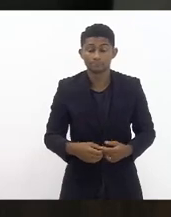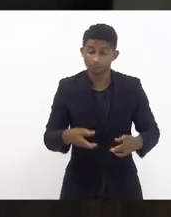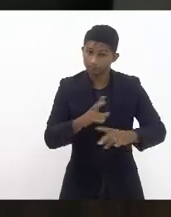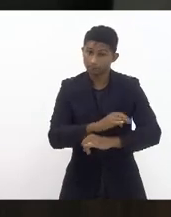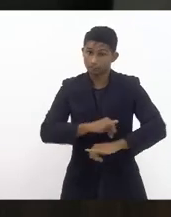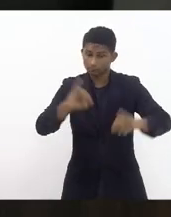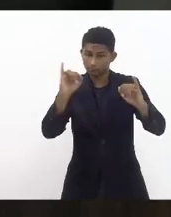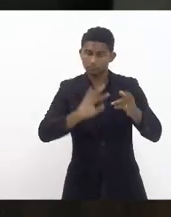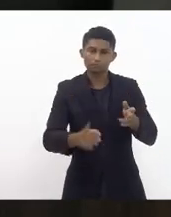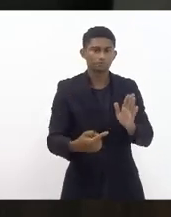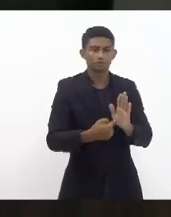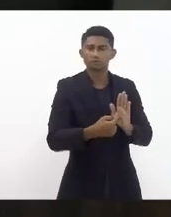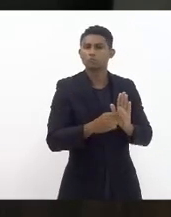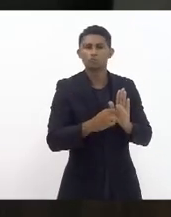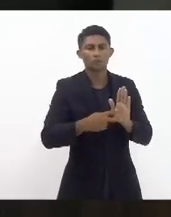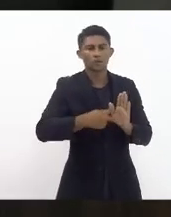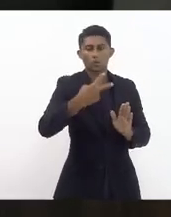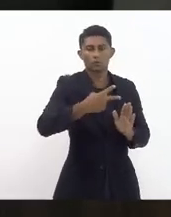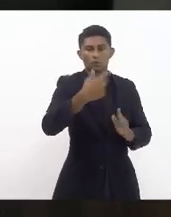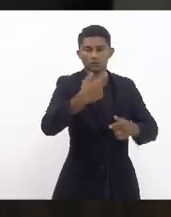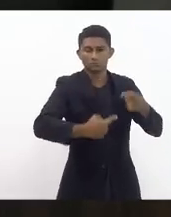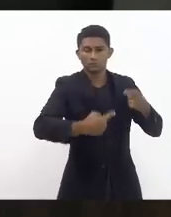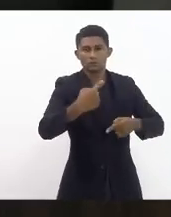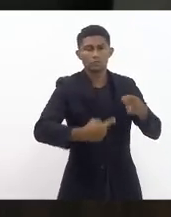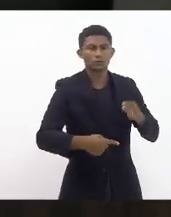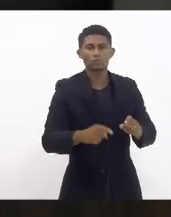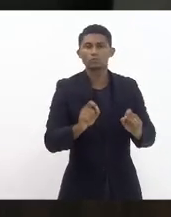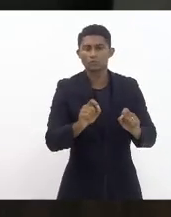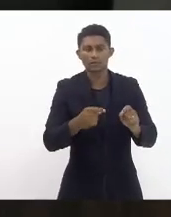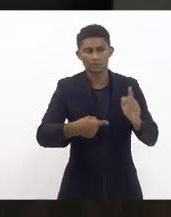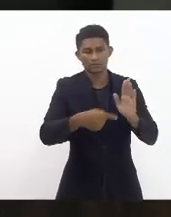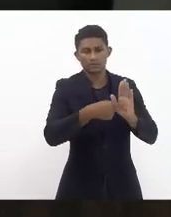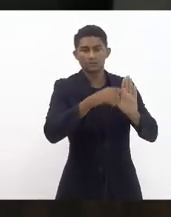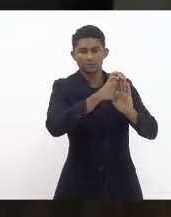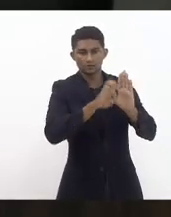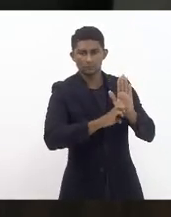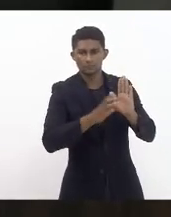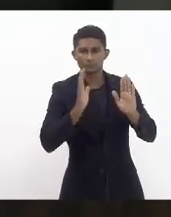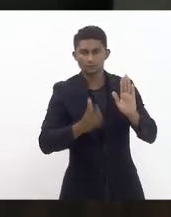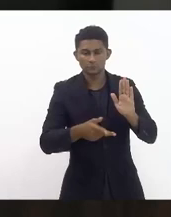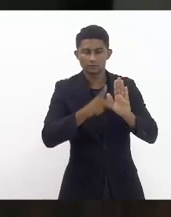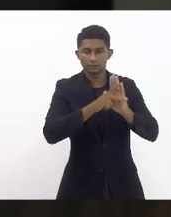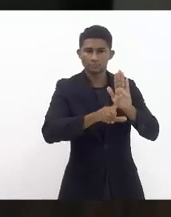Em tramitação ordinária, em segunda discussão, em ação do vencido assim emendado. Projeto de lei